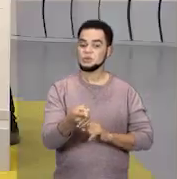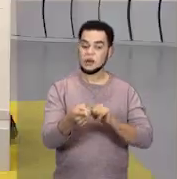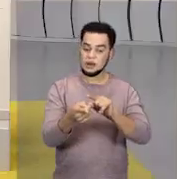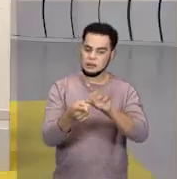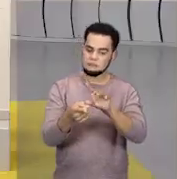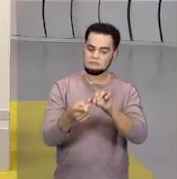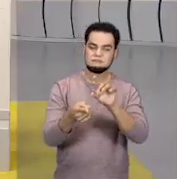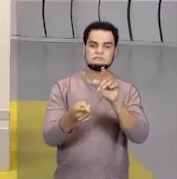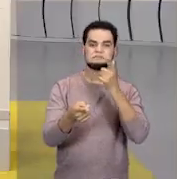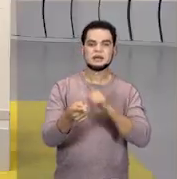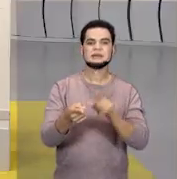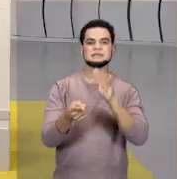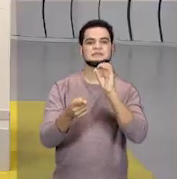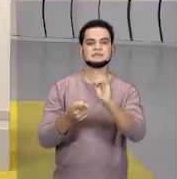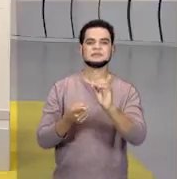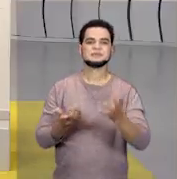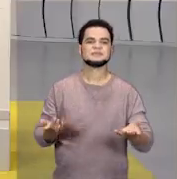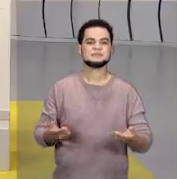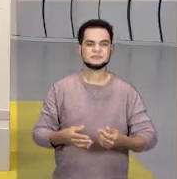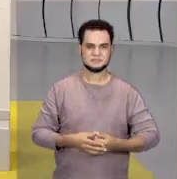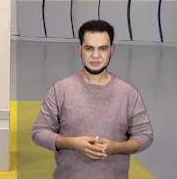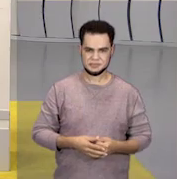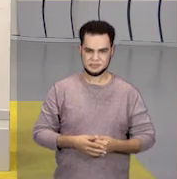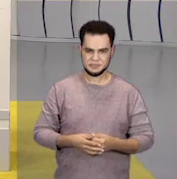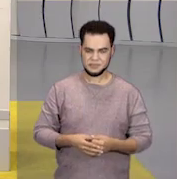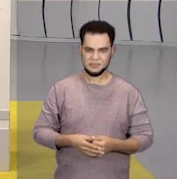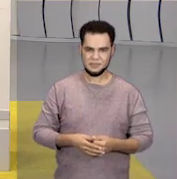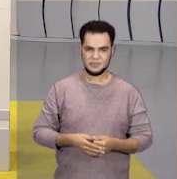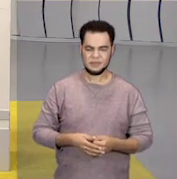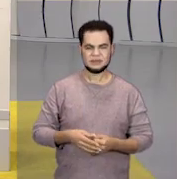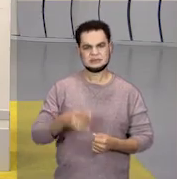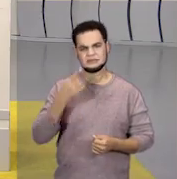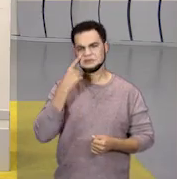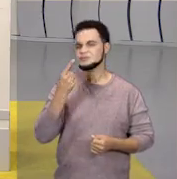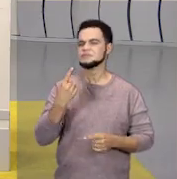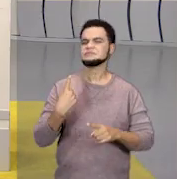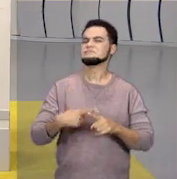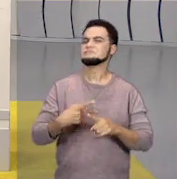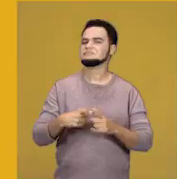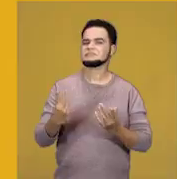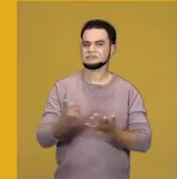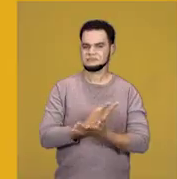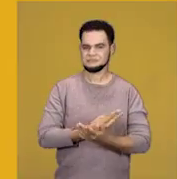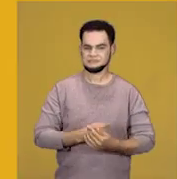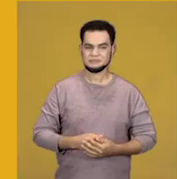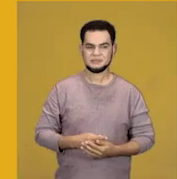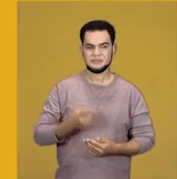lá. Veja abaixo as principais razões. Então, fuga ao tema,